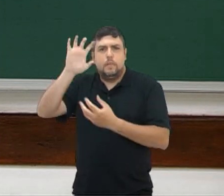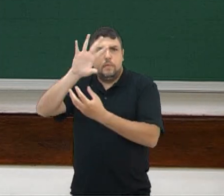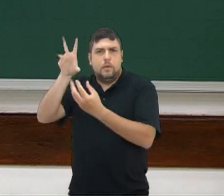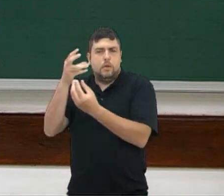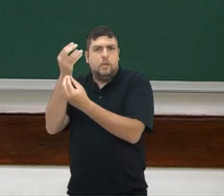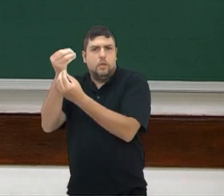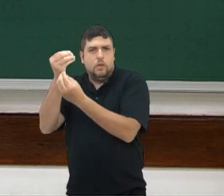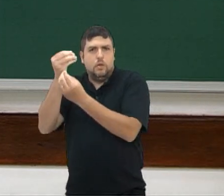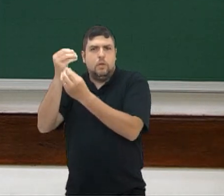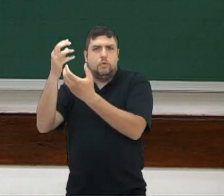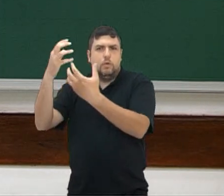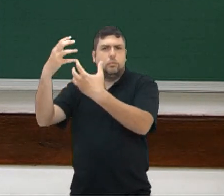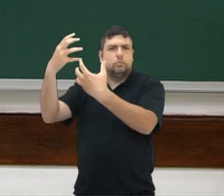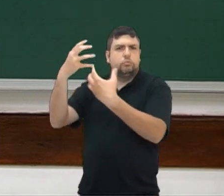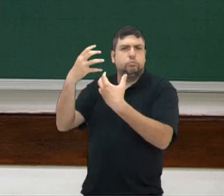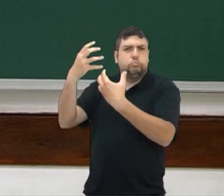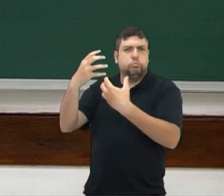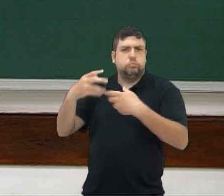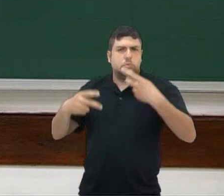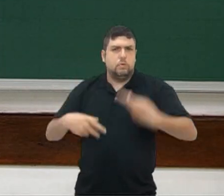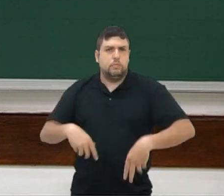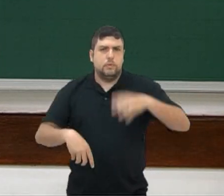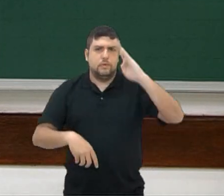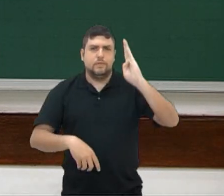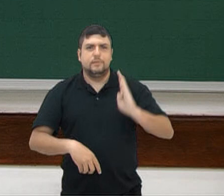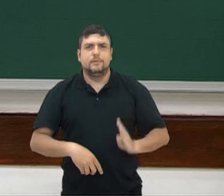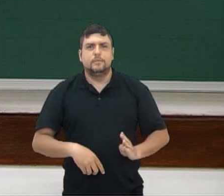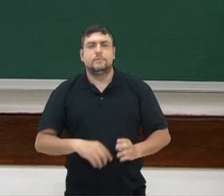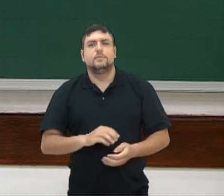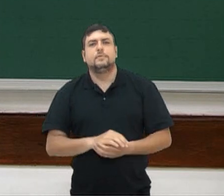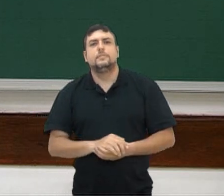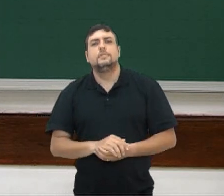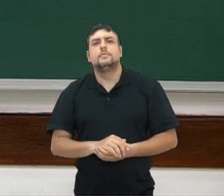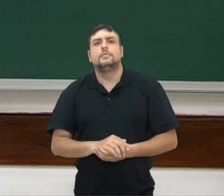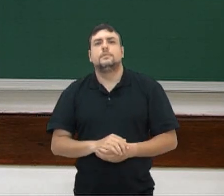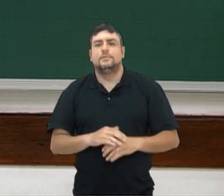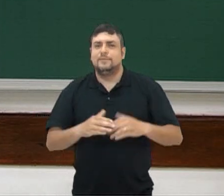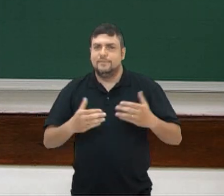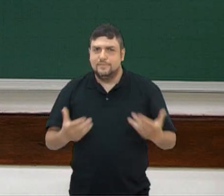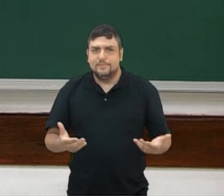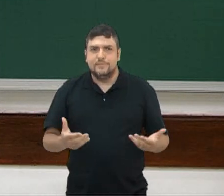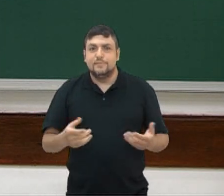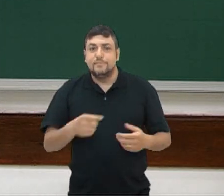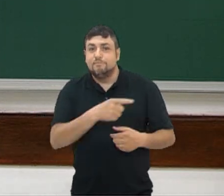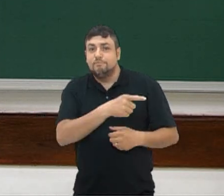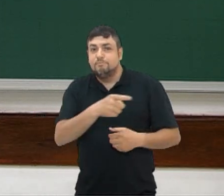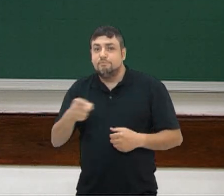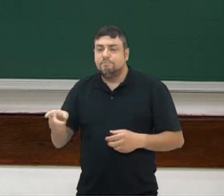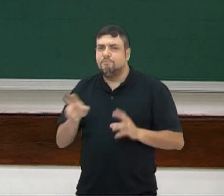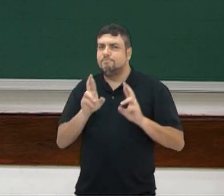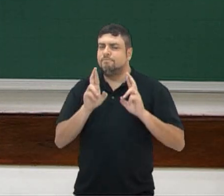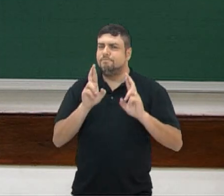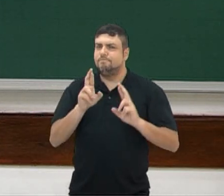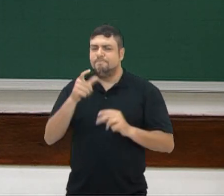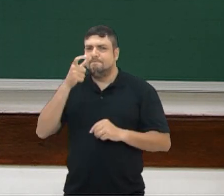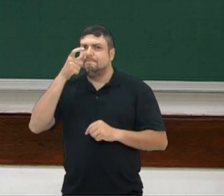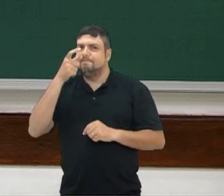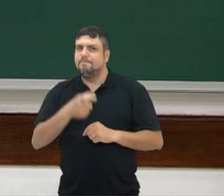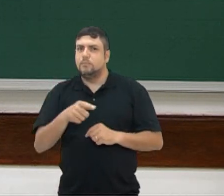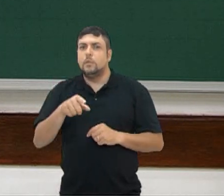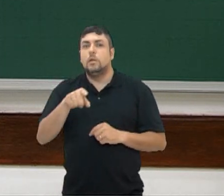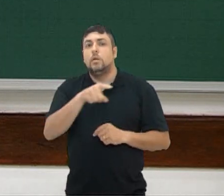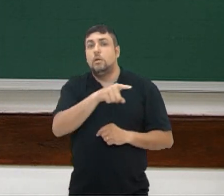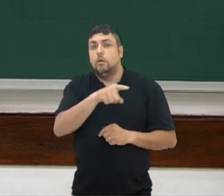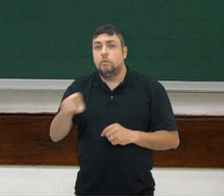tanto influenciaram este movimento aqui no Brasil. Então, eu espero que tenha sido interessante, que vocês revejam as aulas